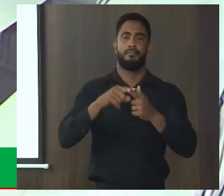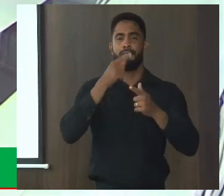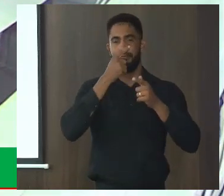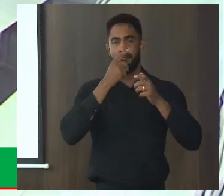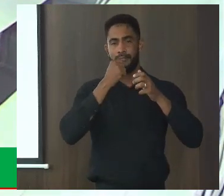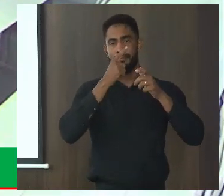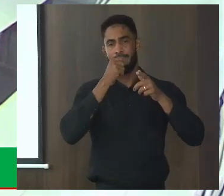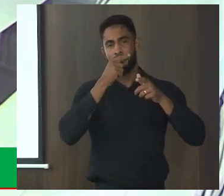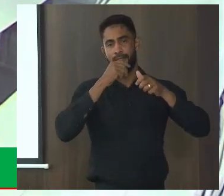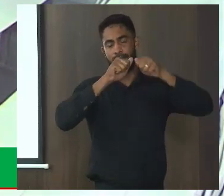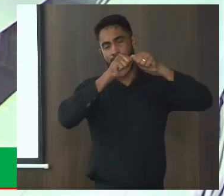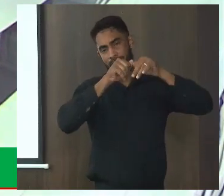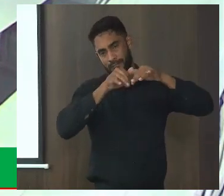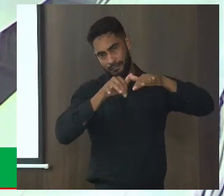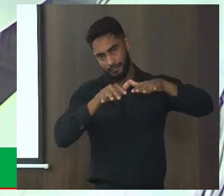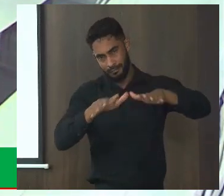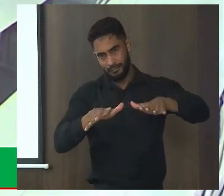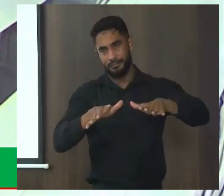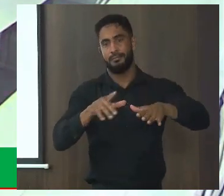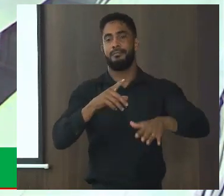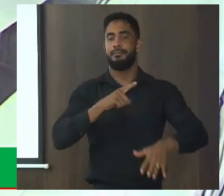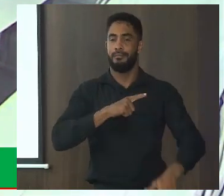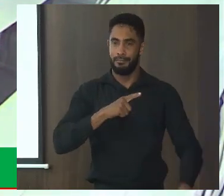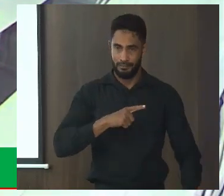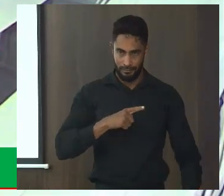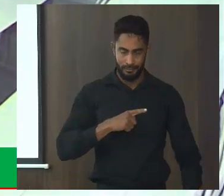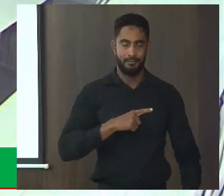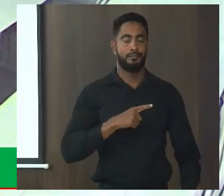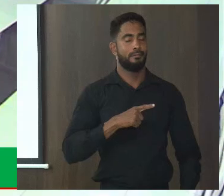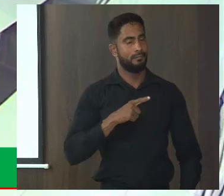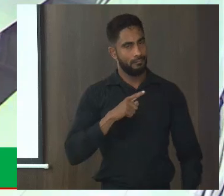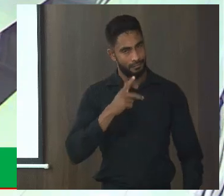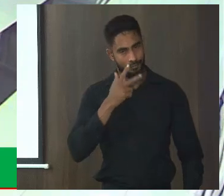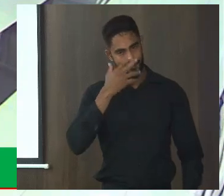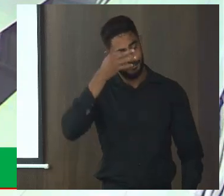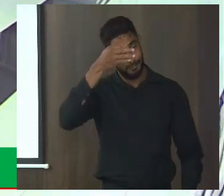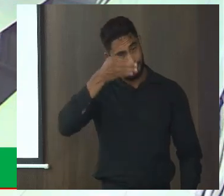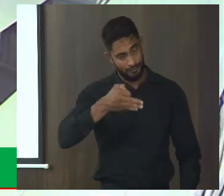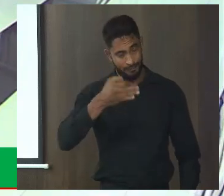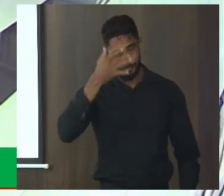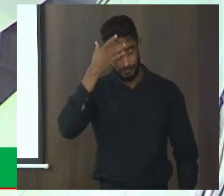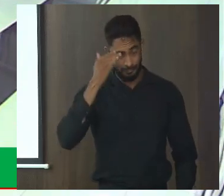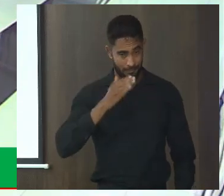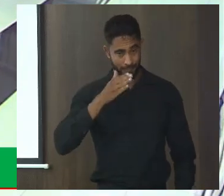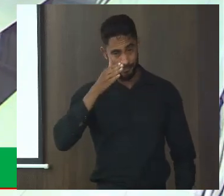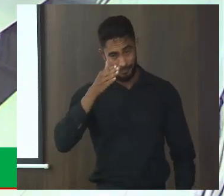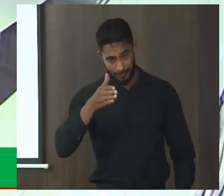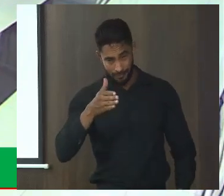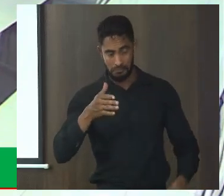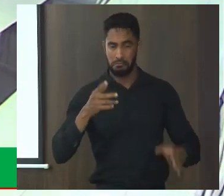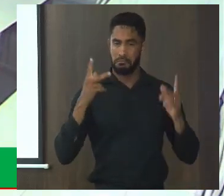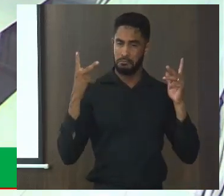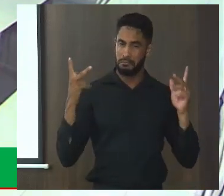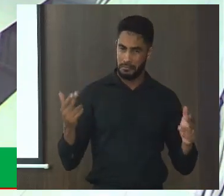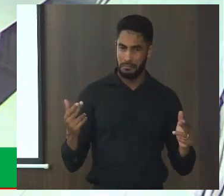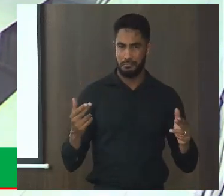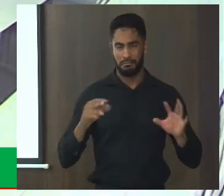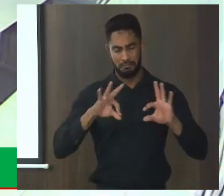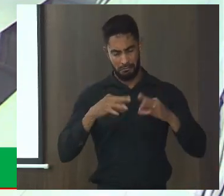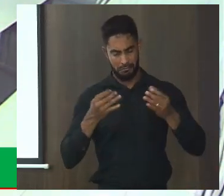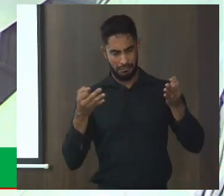acredito que todo mundo que ia lá tinha o mesmo, era a mesma coisa, que a barragem estava tudo certo, que nada ia